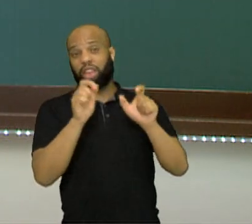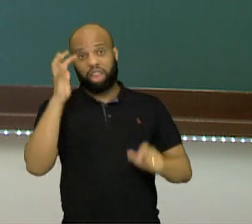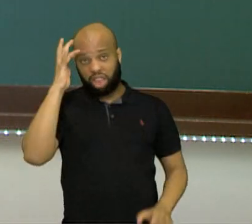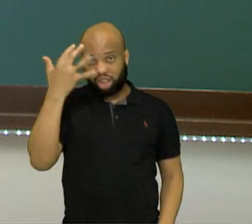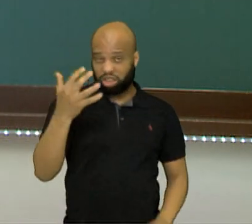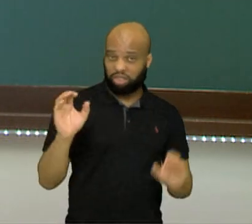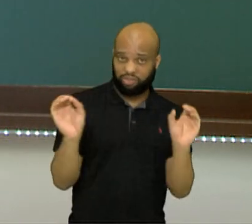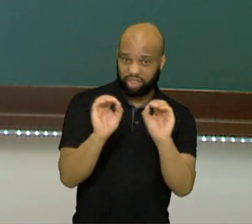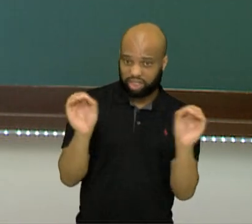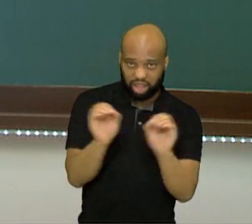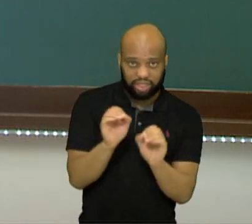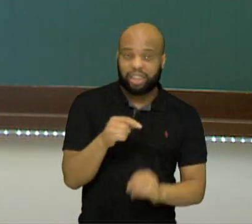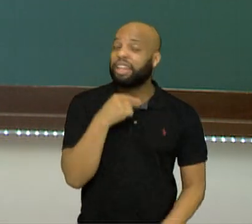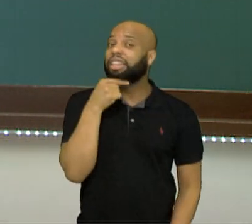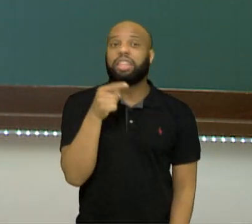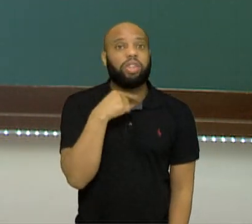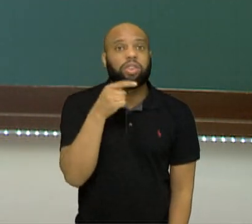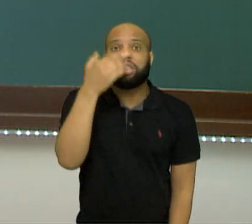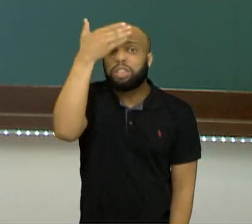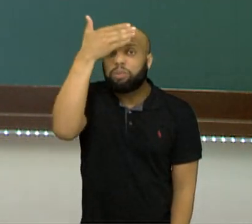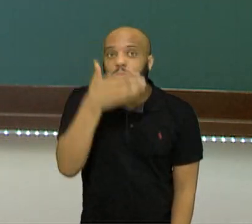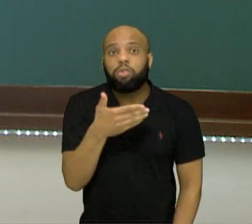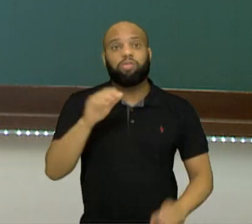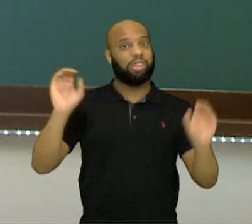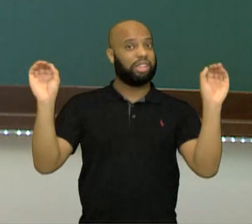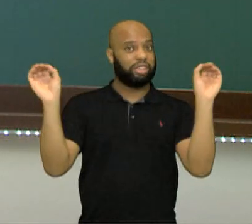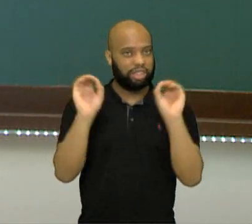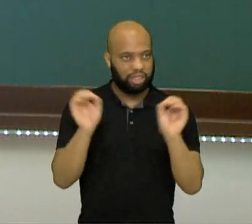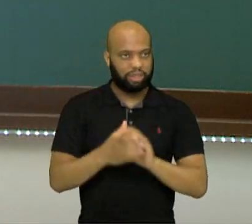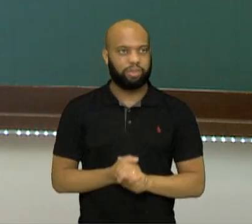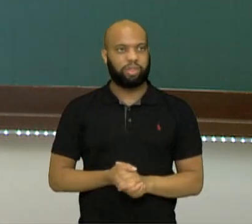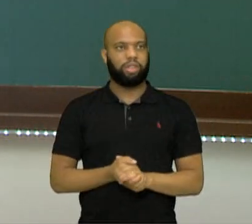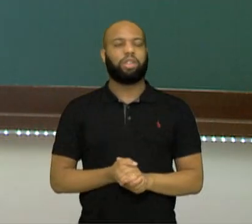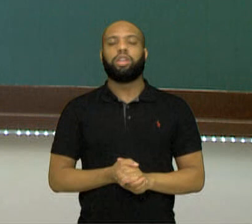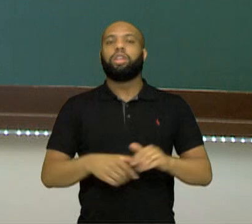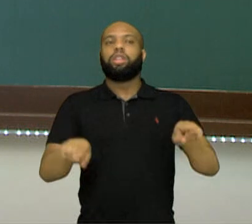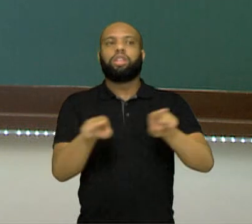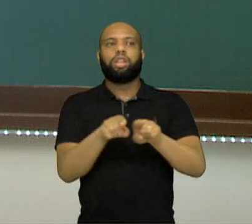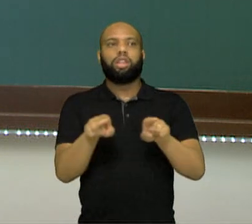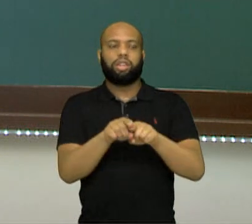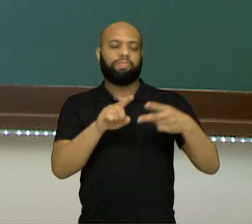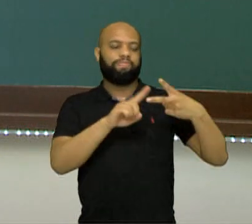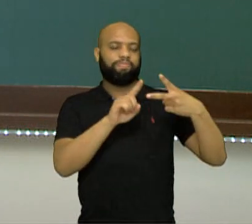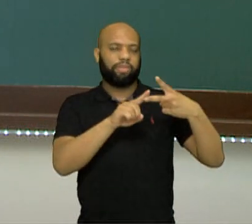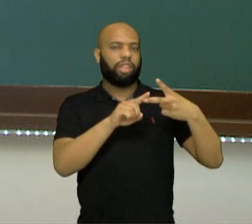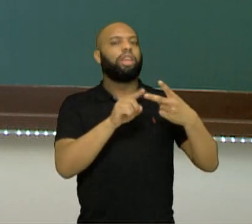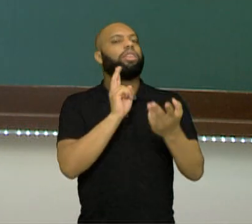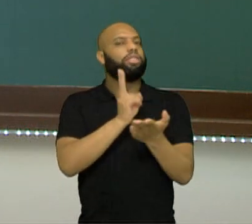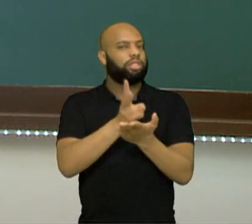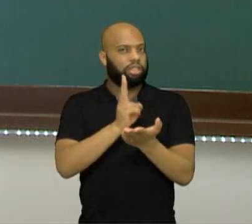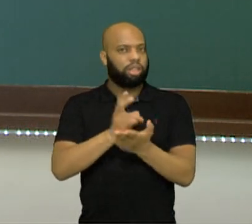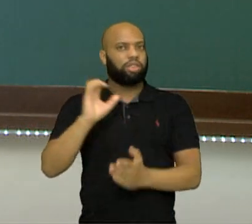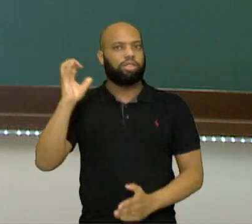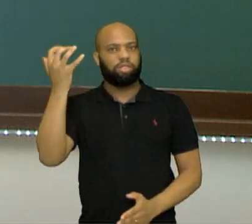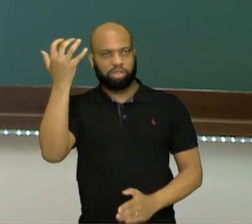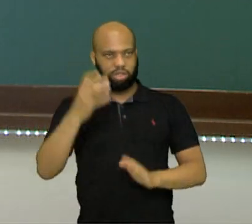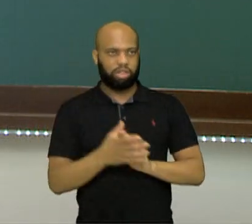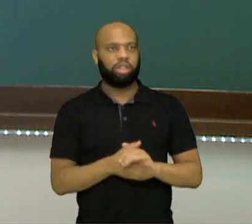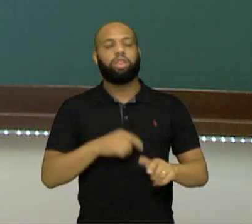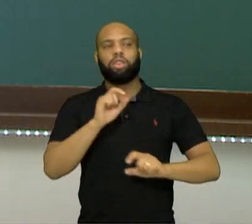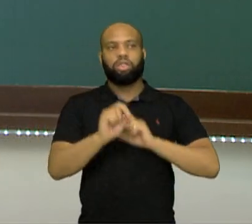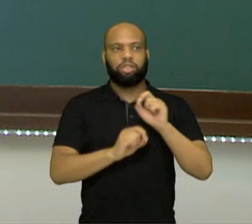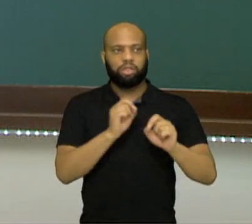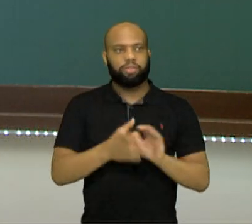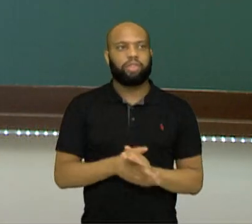não consegue provar o seu ponto de vista para ninguém. Outro, que é muito comum também, é a